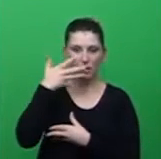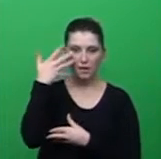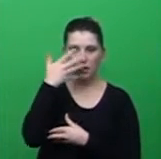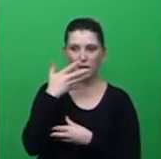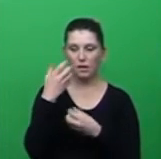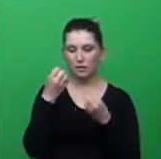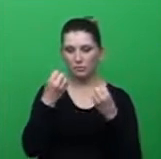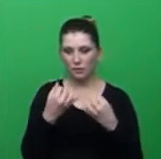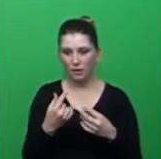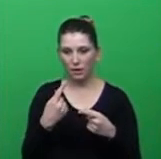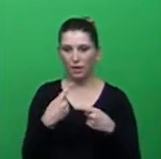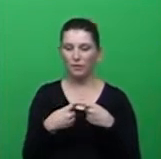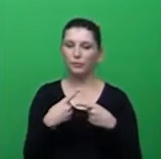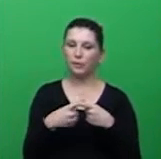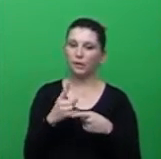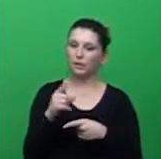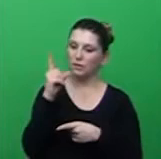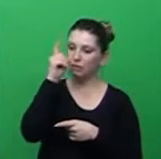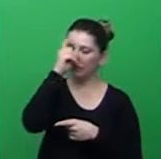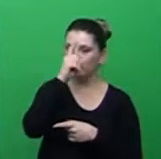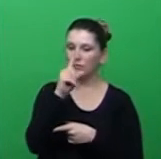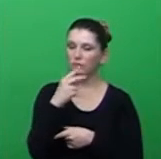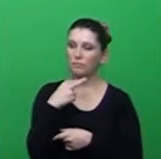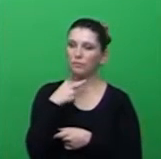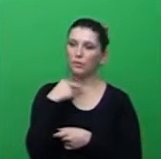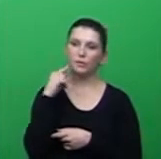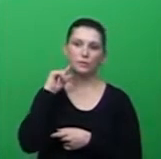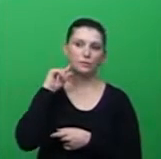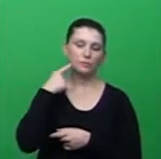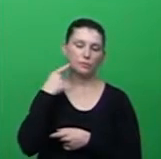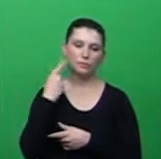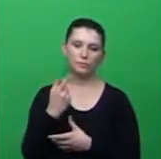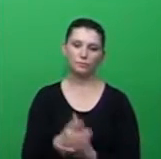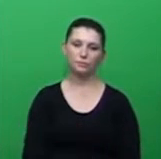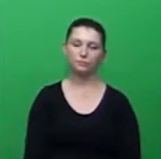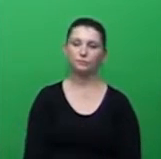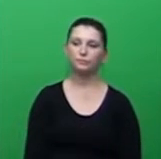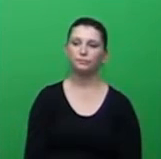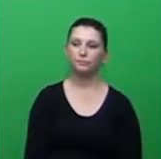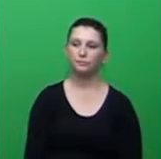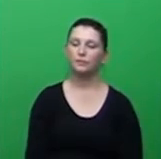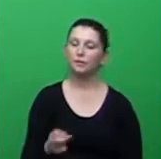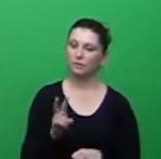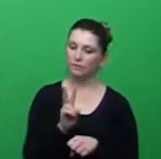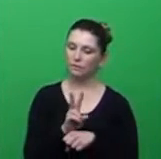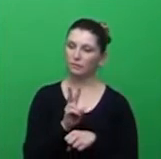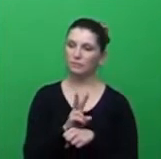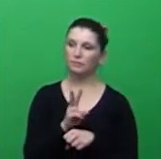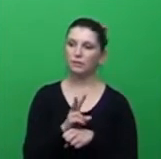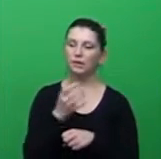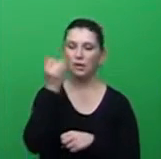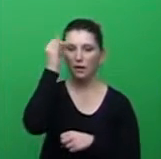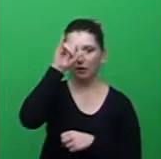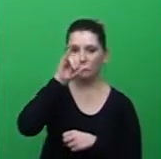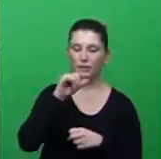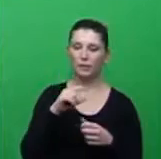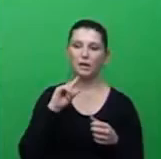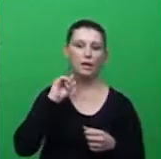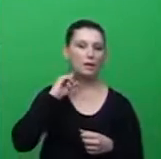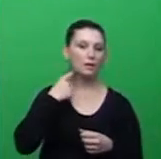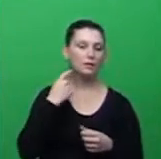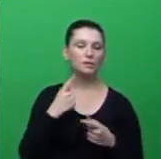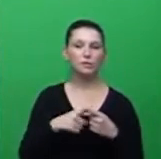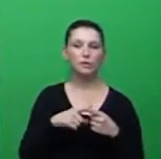para as pessoas que circulam naquela praça ali, que tome os cuidados necessários. Porque